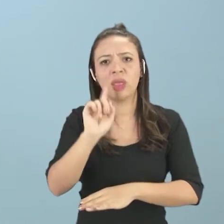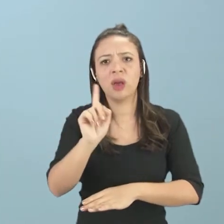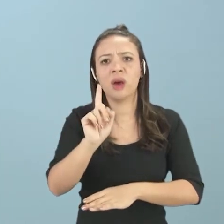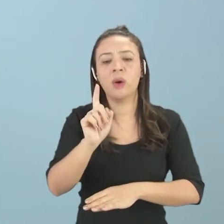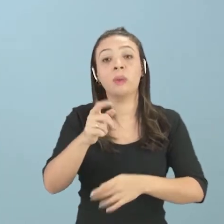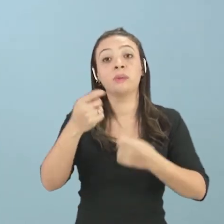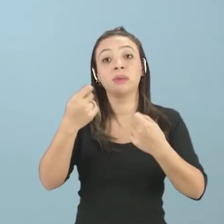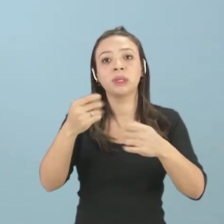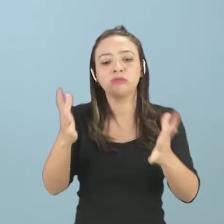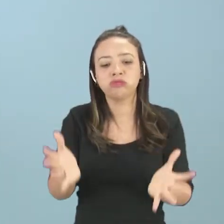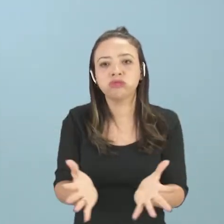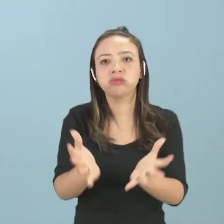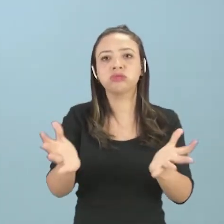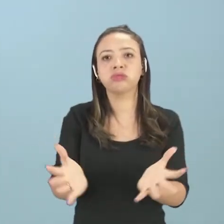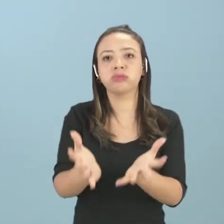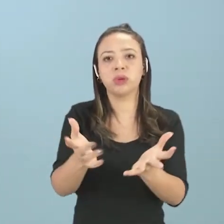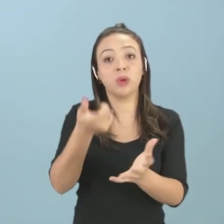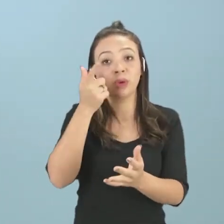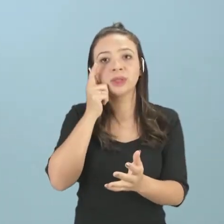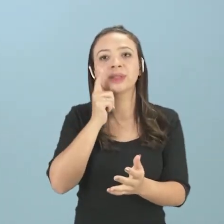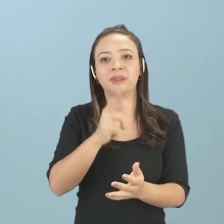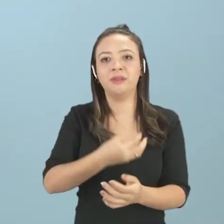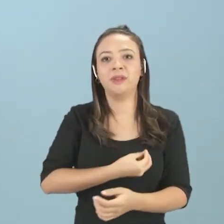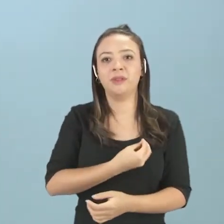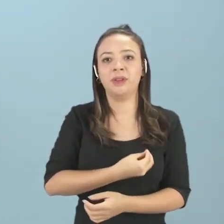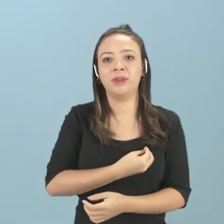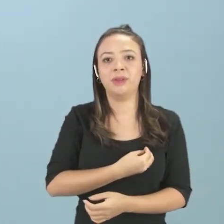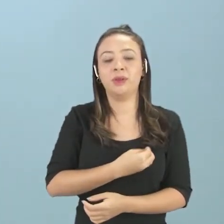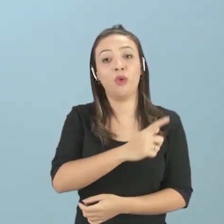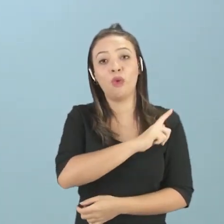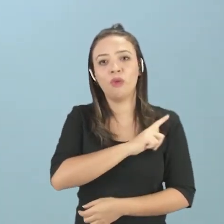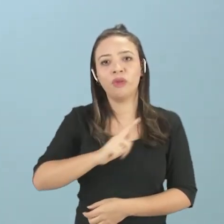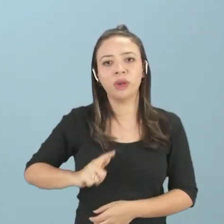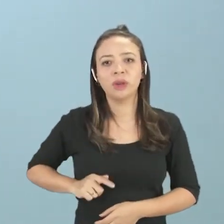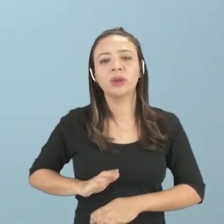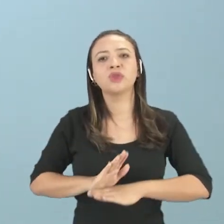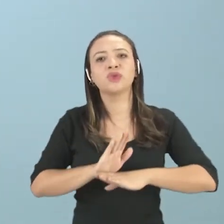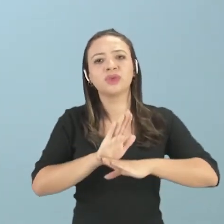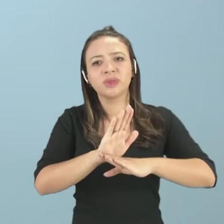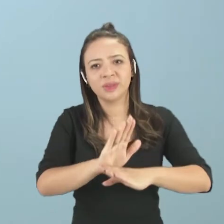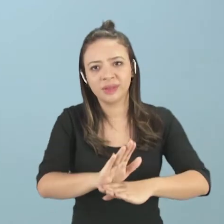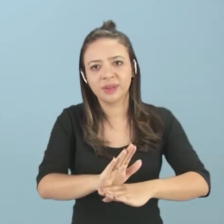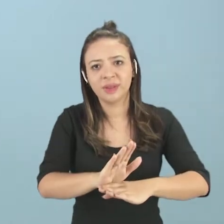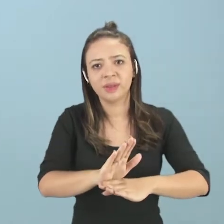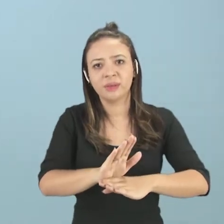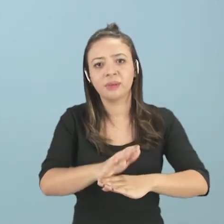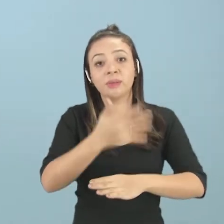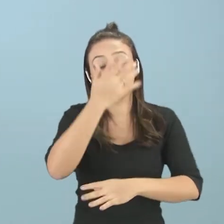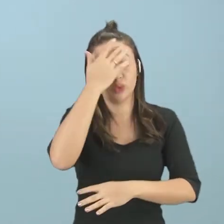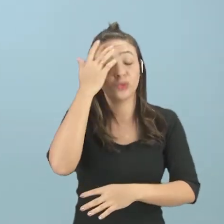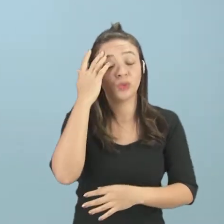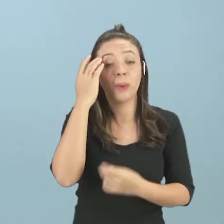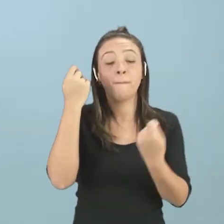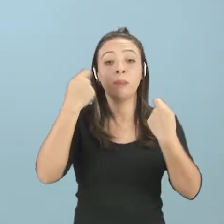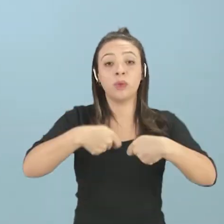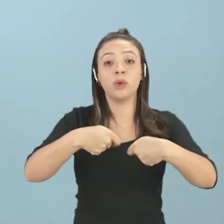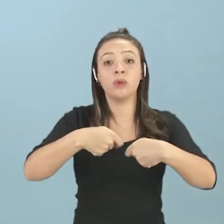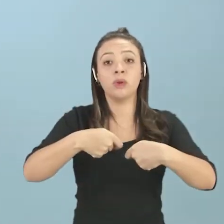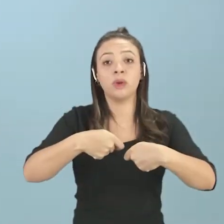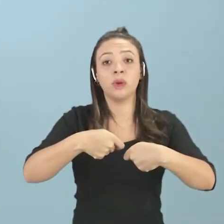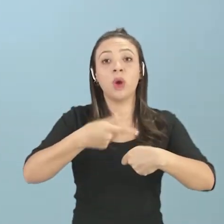ter a isca. Em outras palavras, é os governos darem financiamento, darem condições para que essa população ela